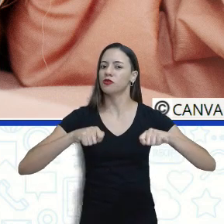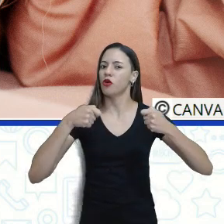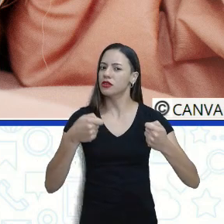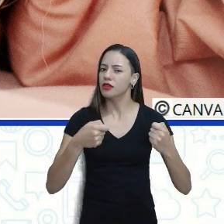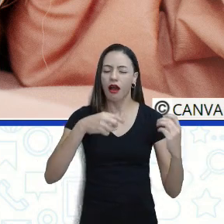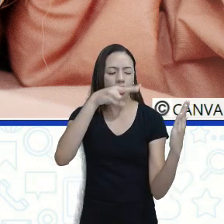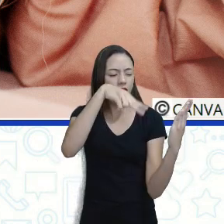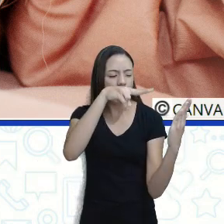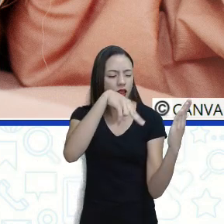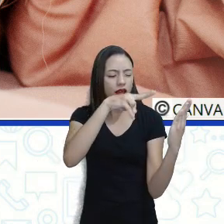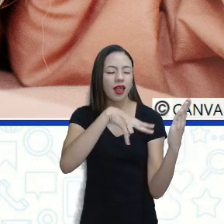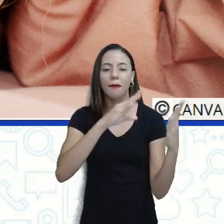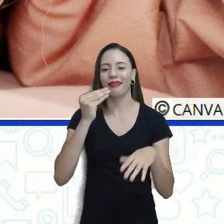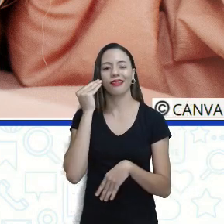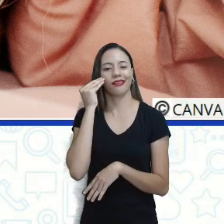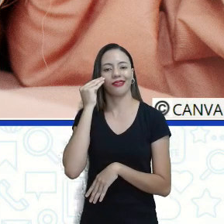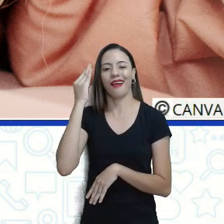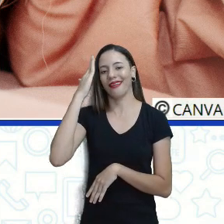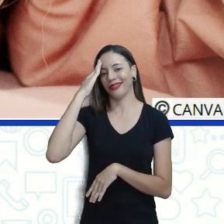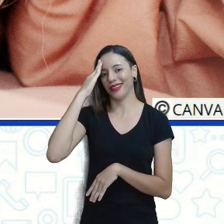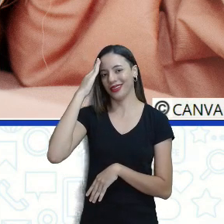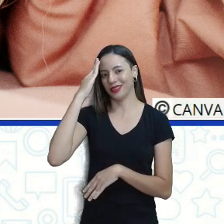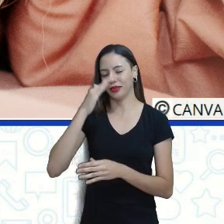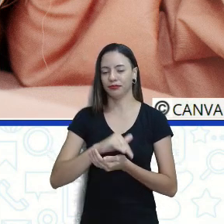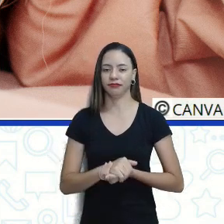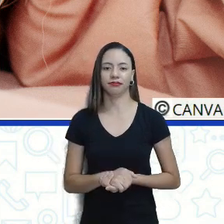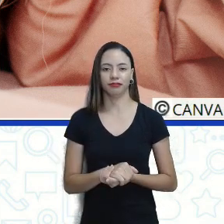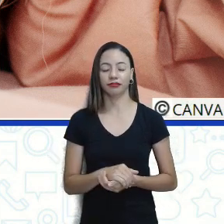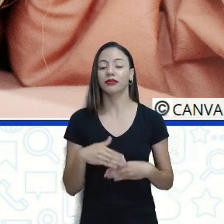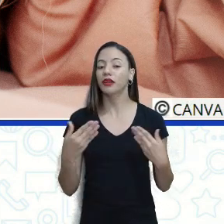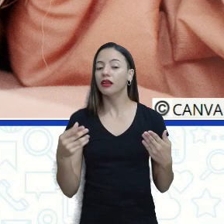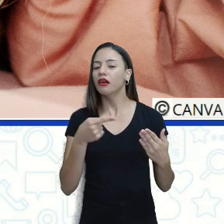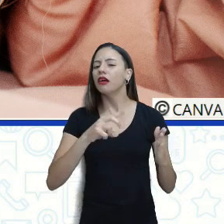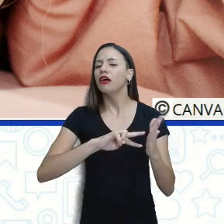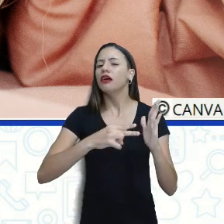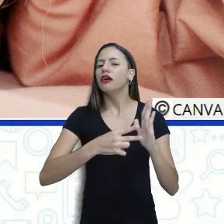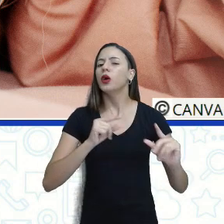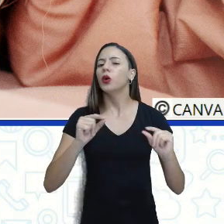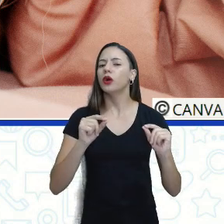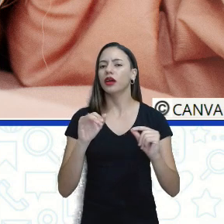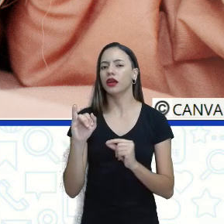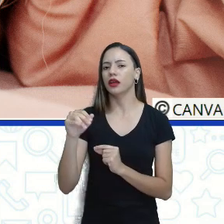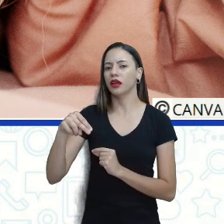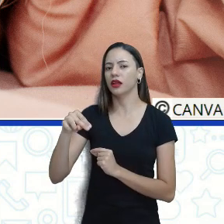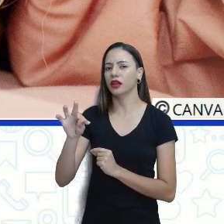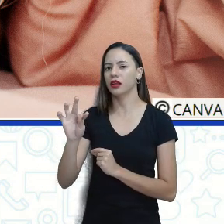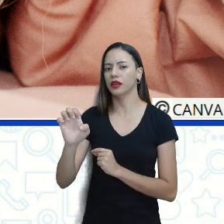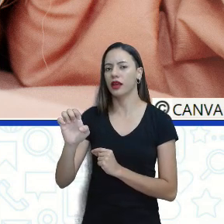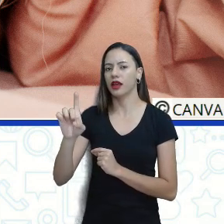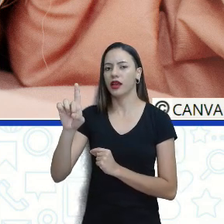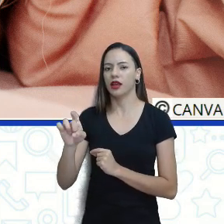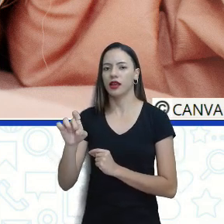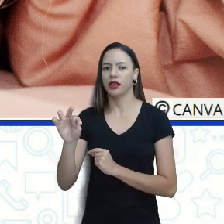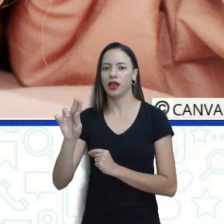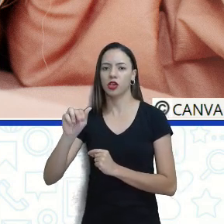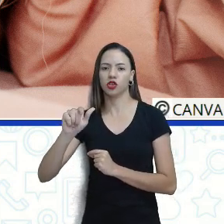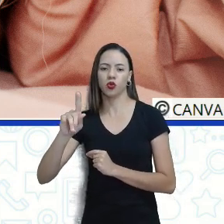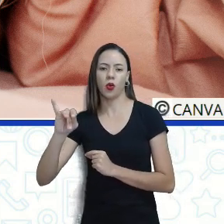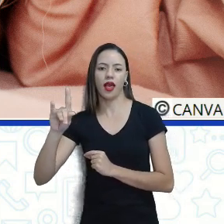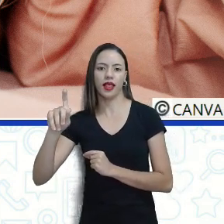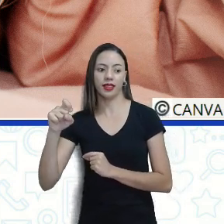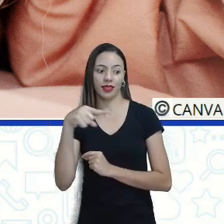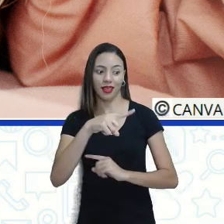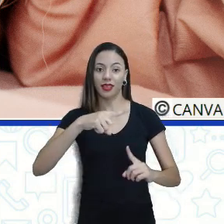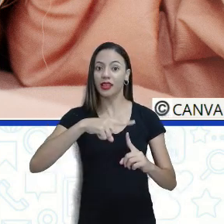né, essa intertextualidade. Isso significa que a intertextualidade implícita não estabelece